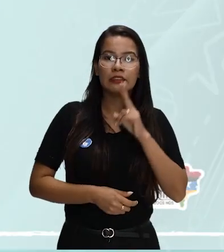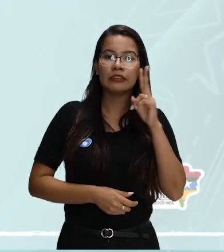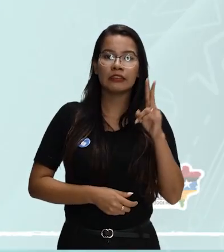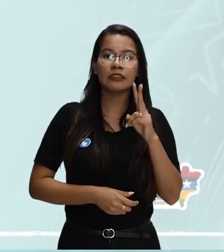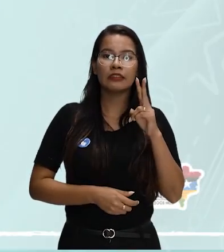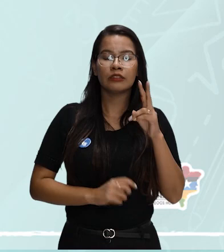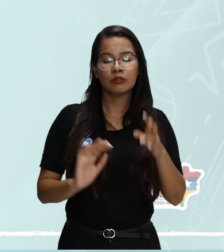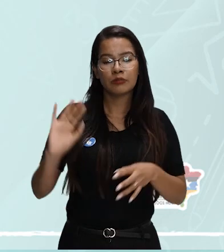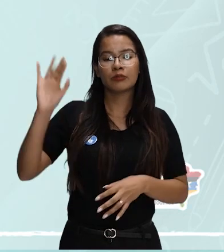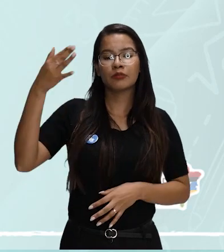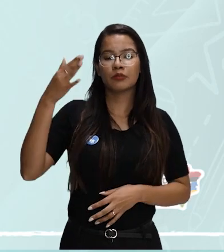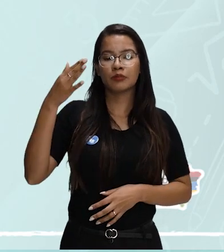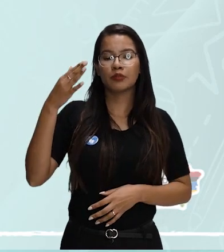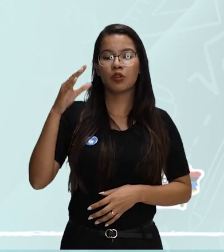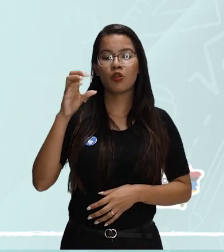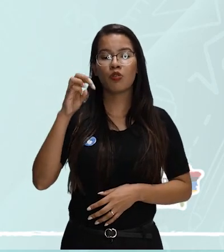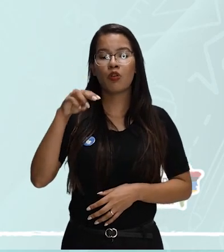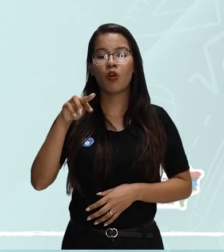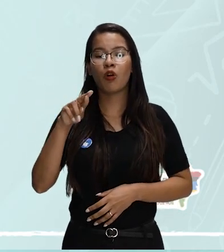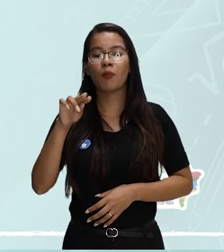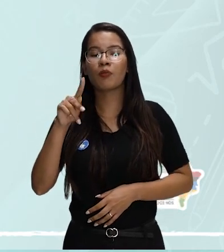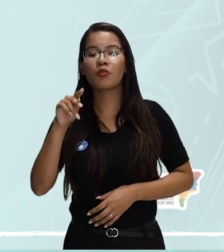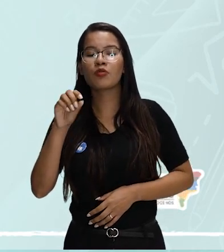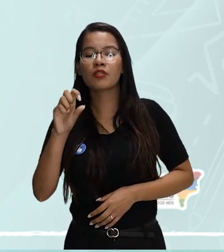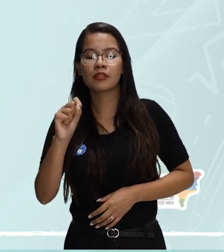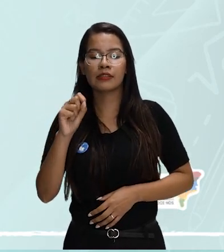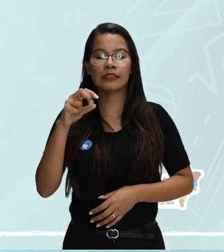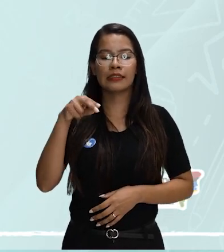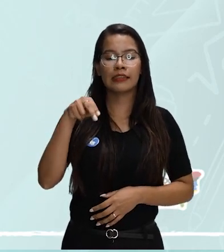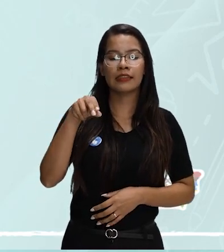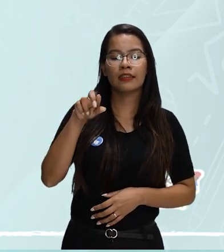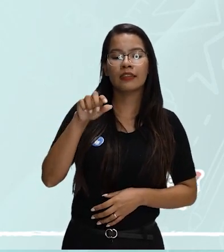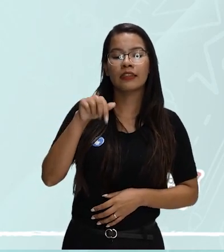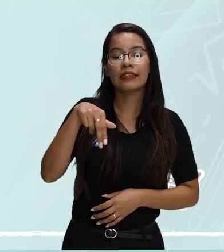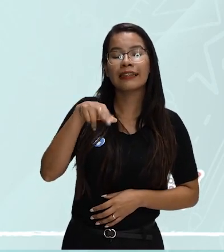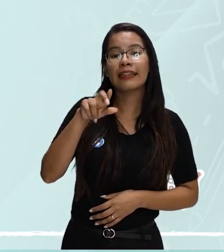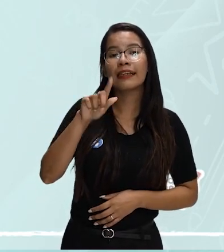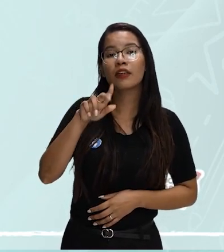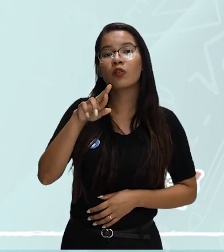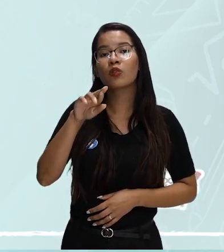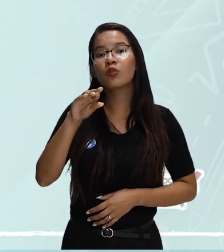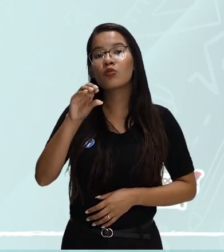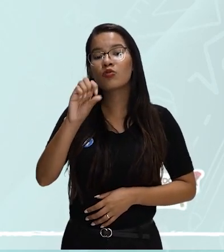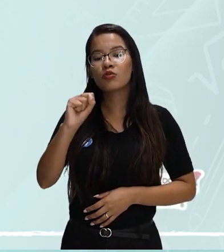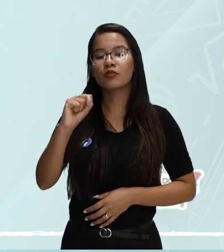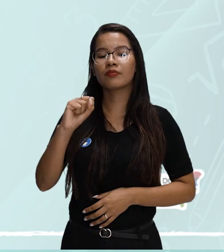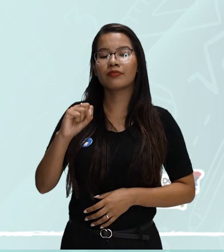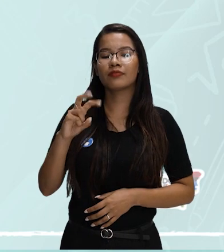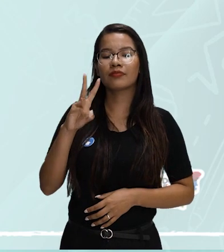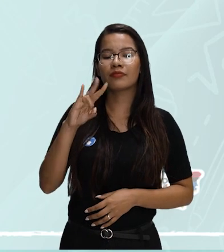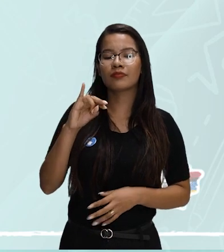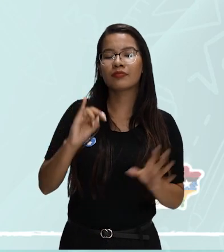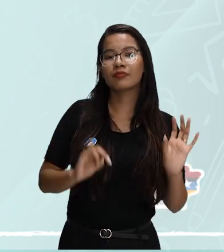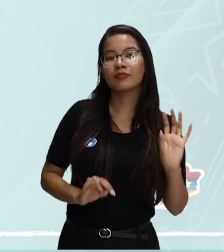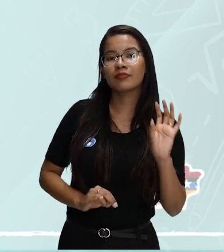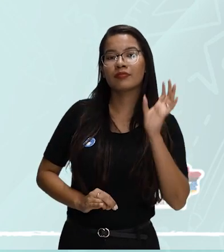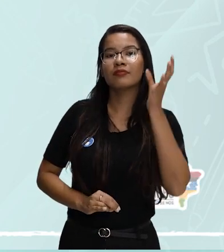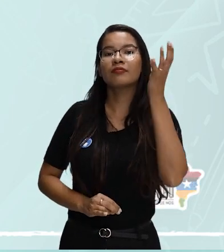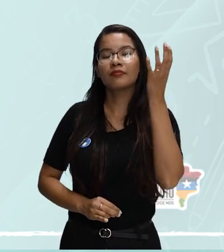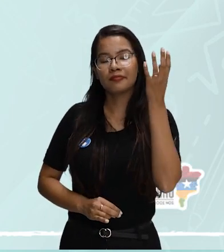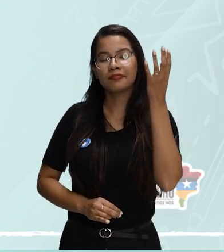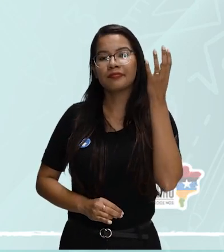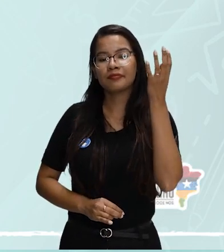corpo totalmente pintado com a cor preta, certo? Um preto fosco. Ele vai acontecer esse fenômeno